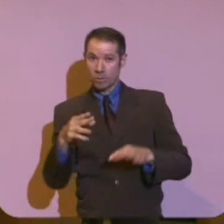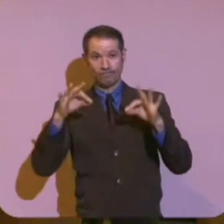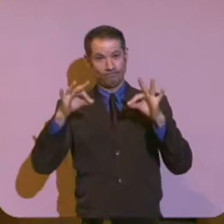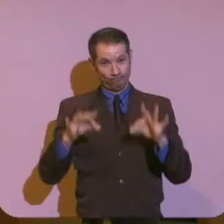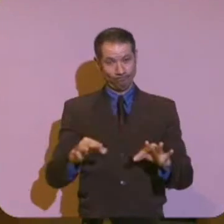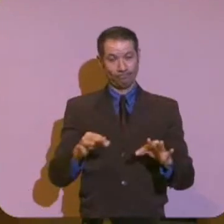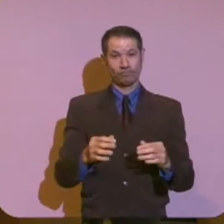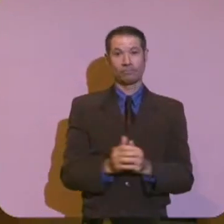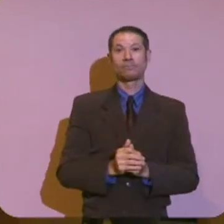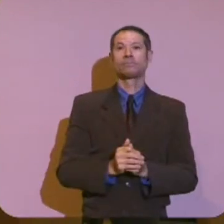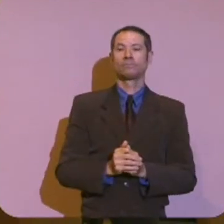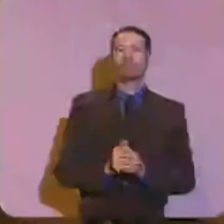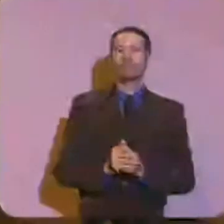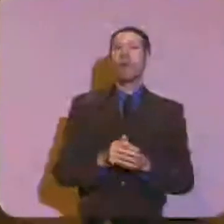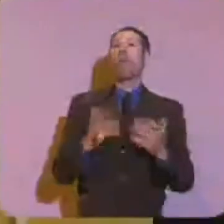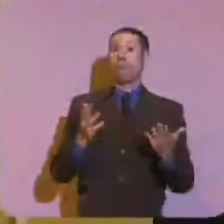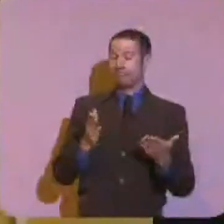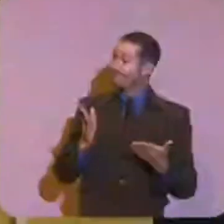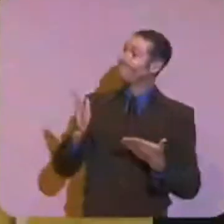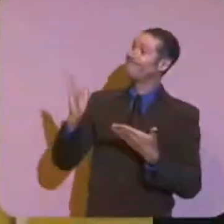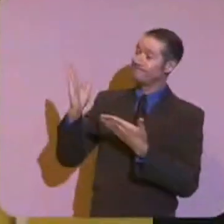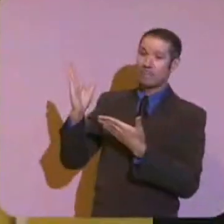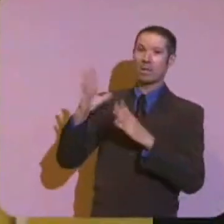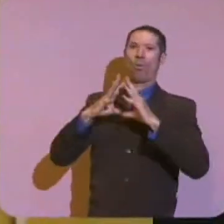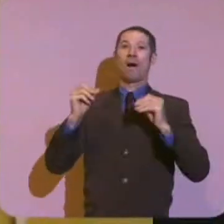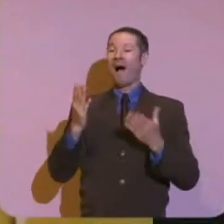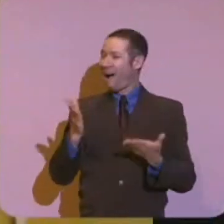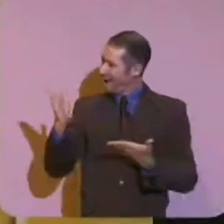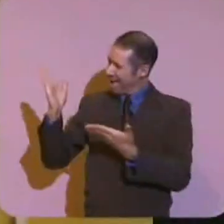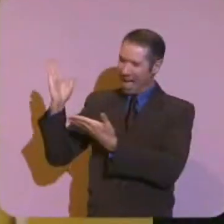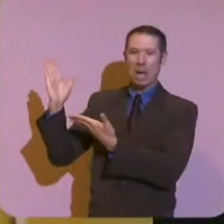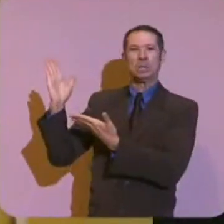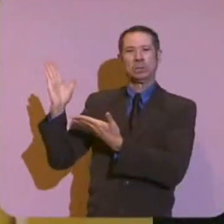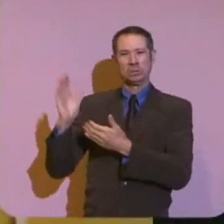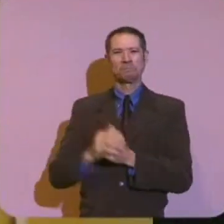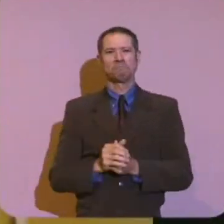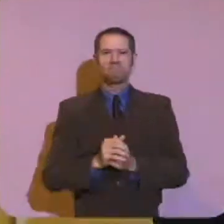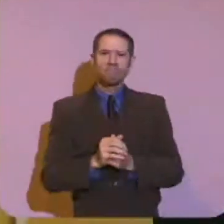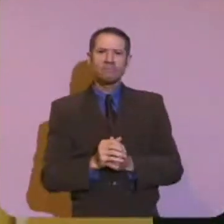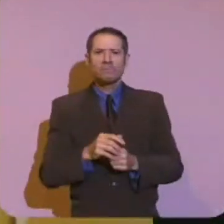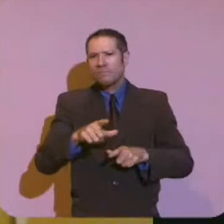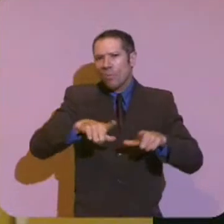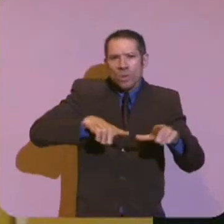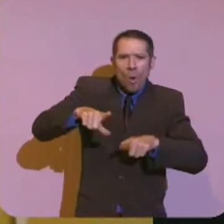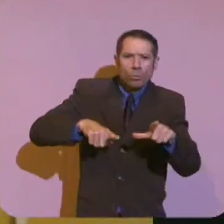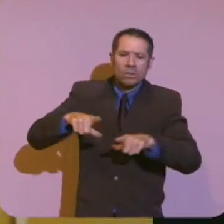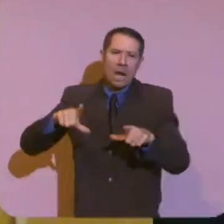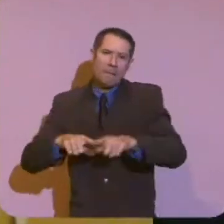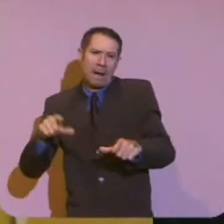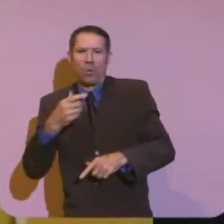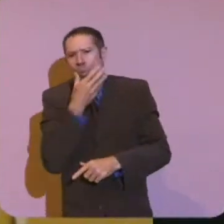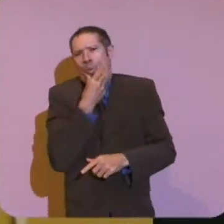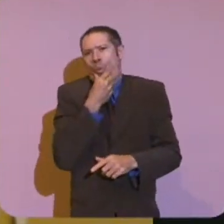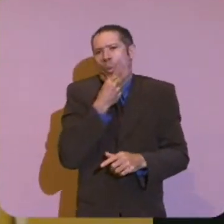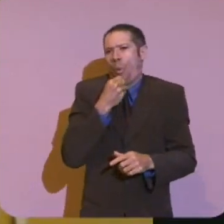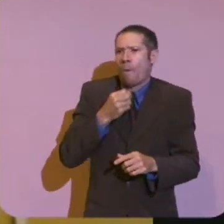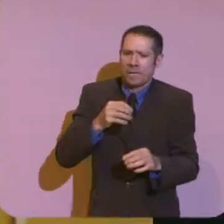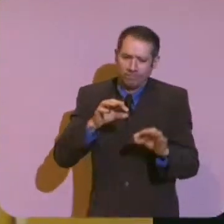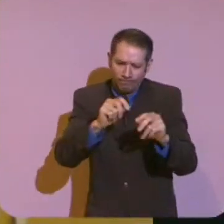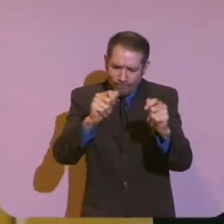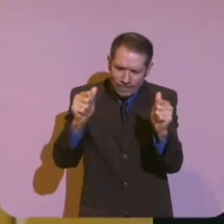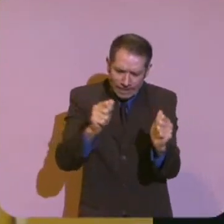ver se vai. Opa, apareceu e sumiu. Aí, pronto. Esse é o trabalho de um ceramista, né? Então a